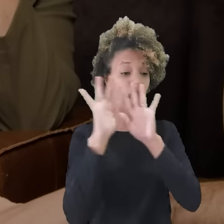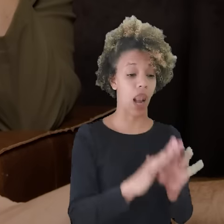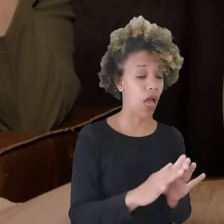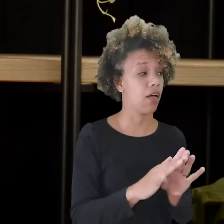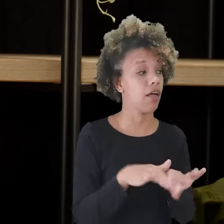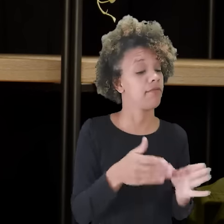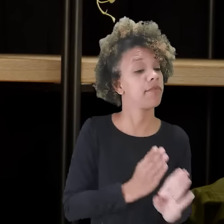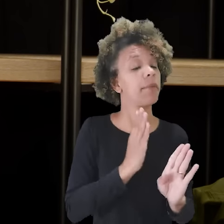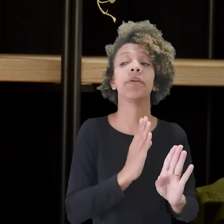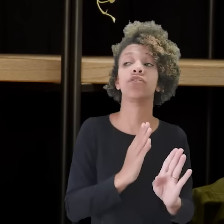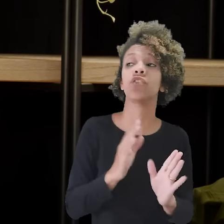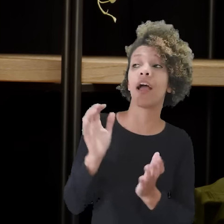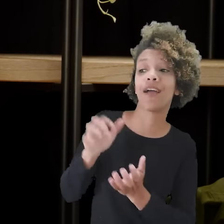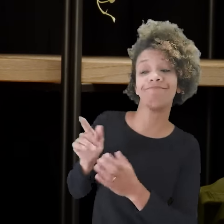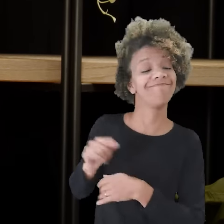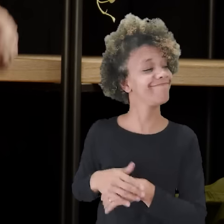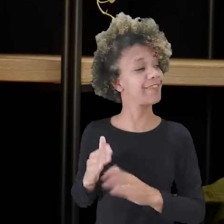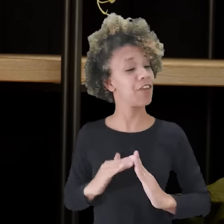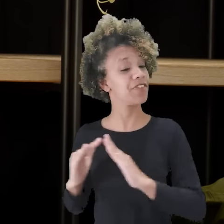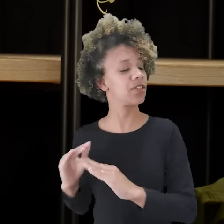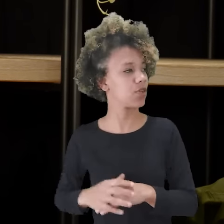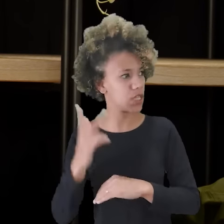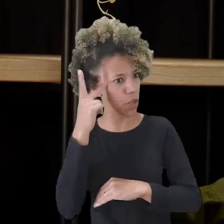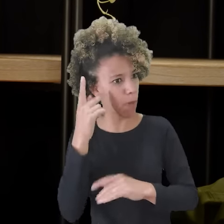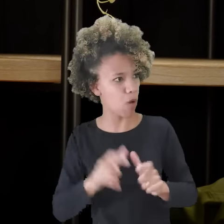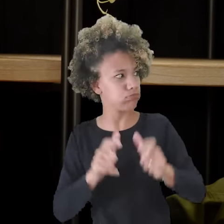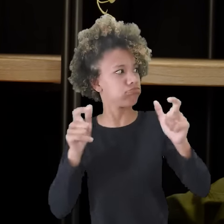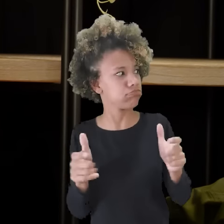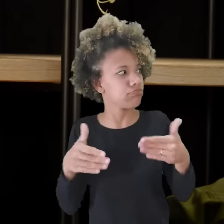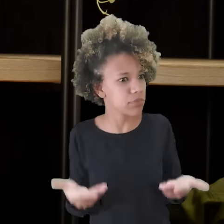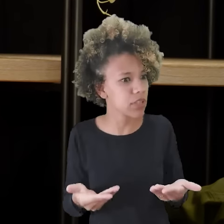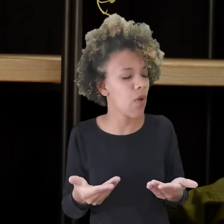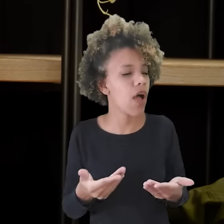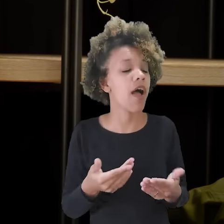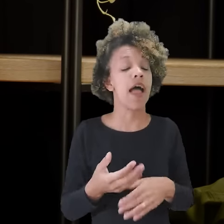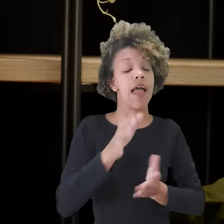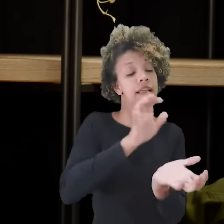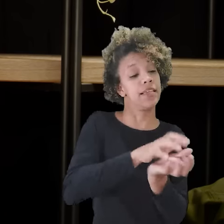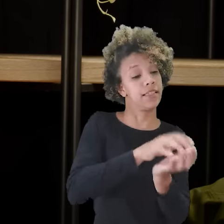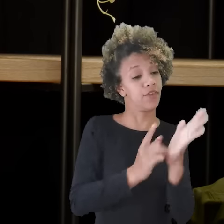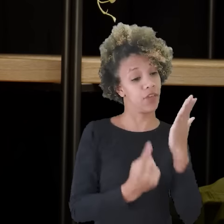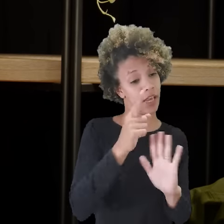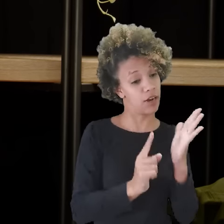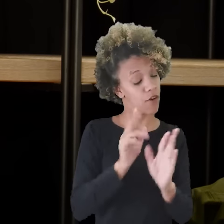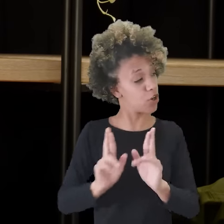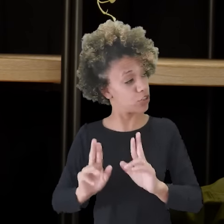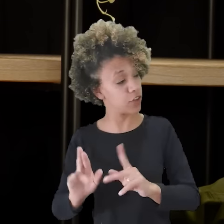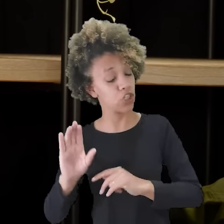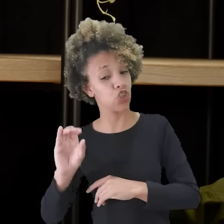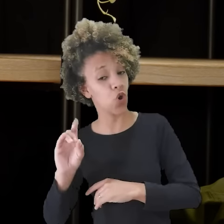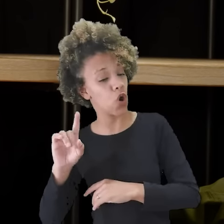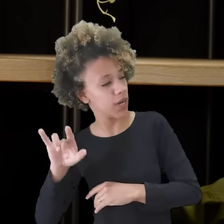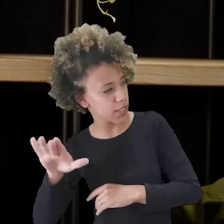aí de repente que assim falou Errei aqui do lado e agora São Paulo já tá grande então assim Recife o carnaval do Recife é diferente do carnaval